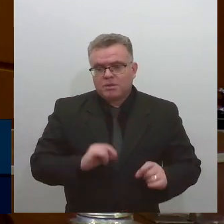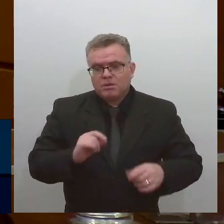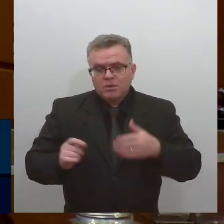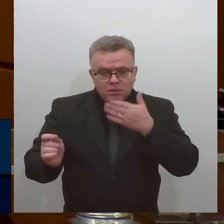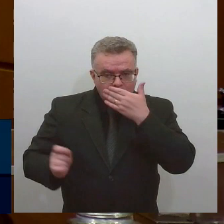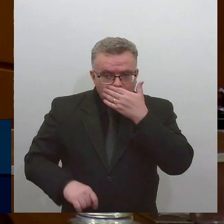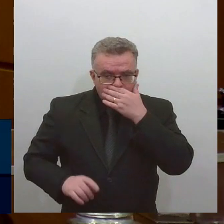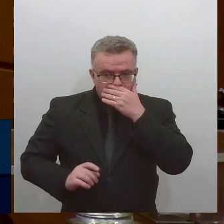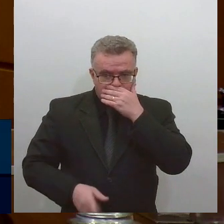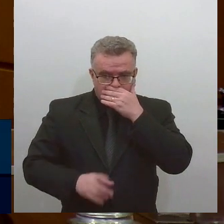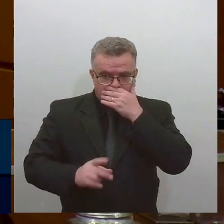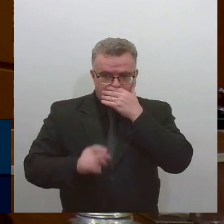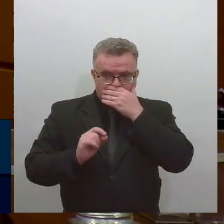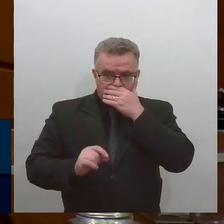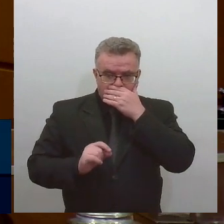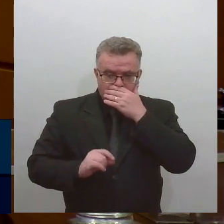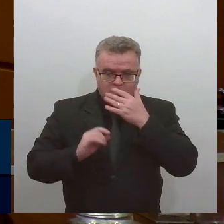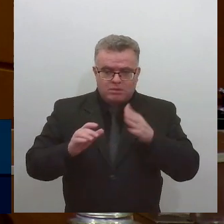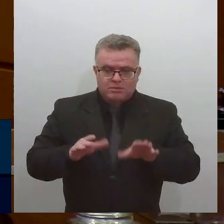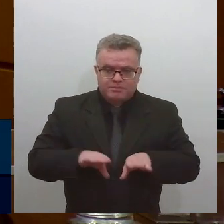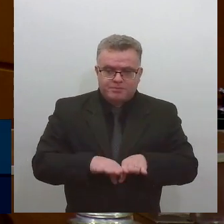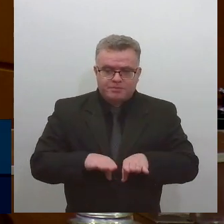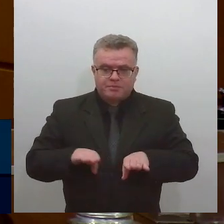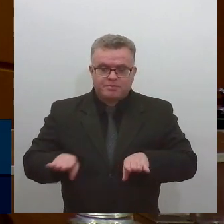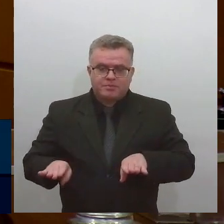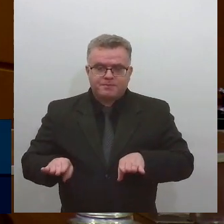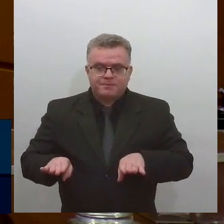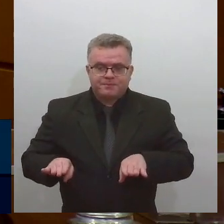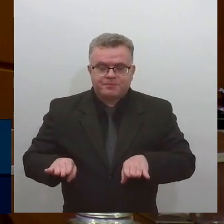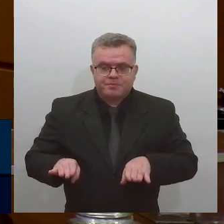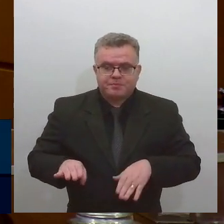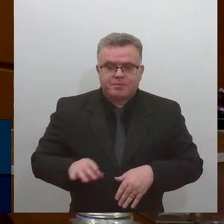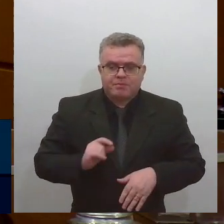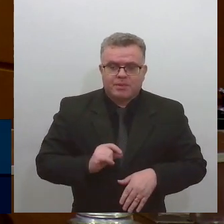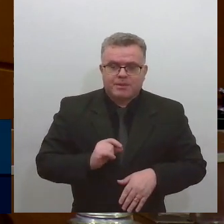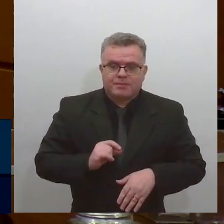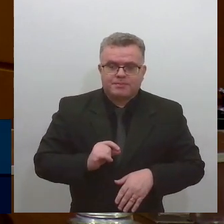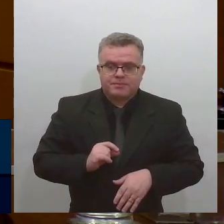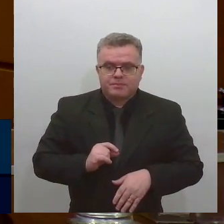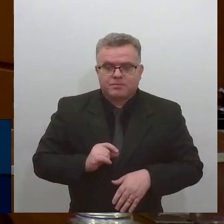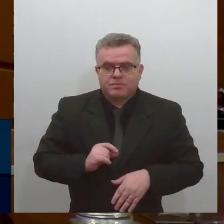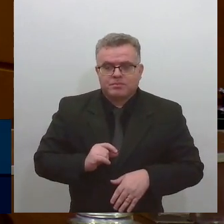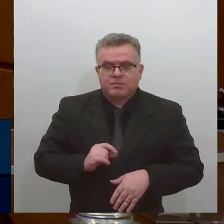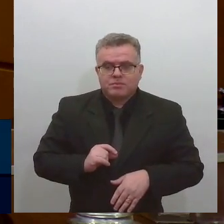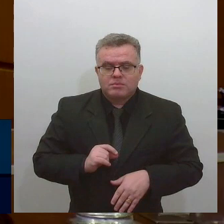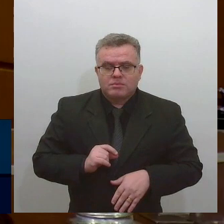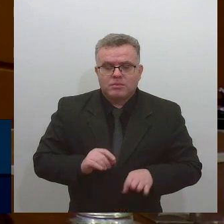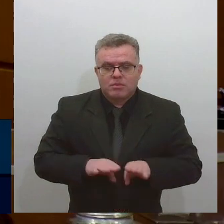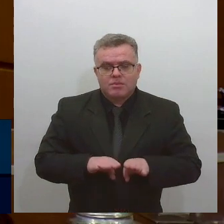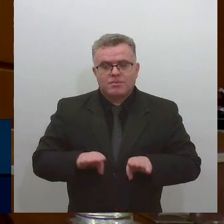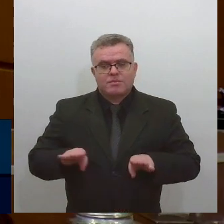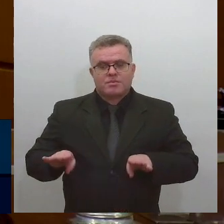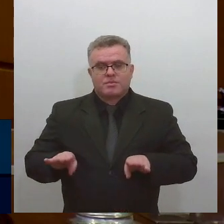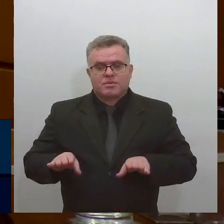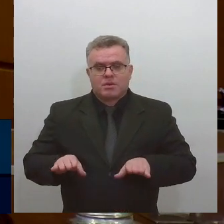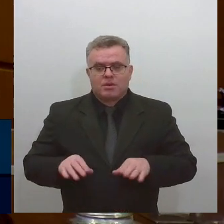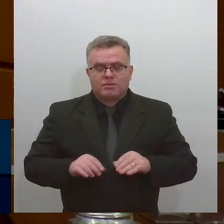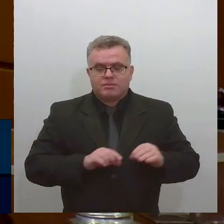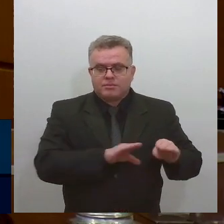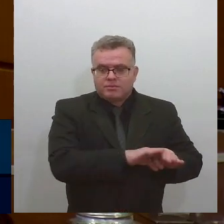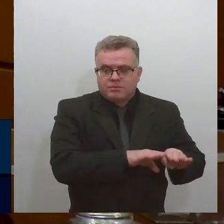clássica que que é duplicação clássica duas faixas indo duas faixas voltando canteiro Central no